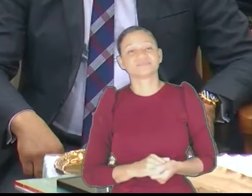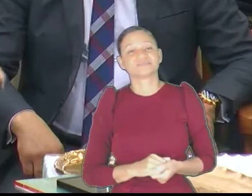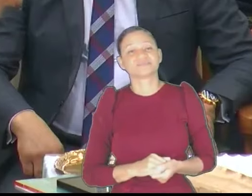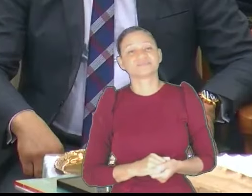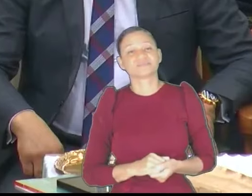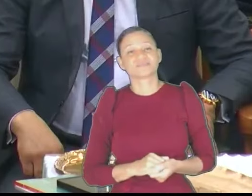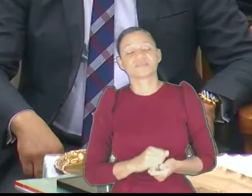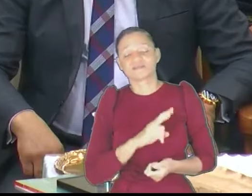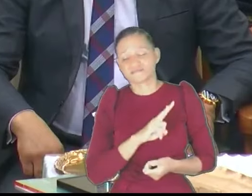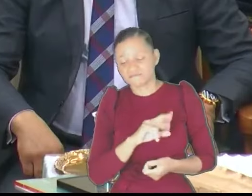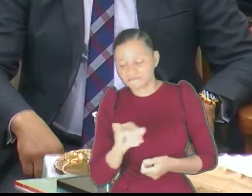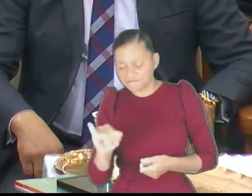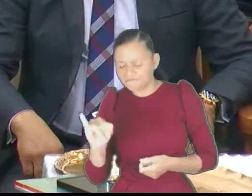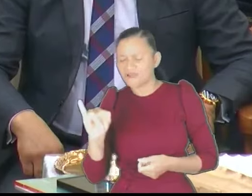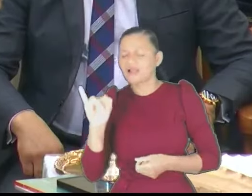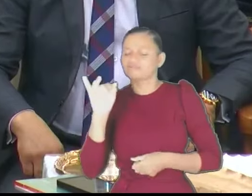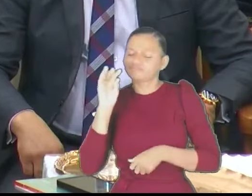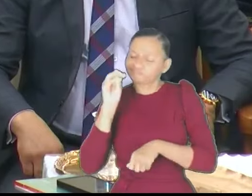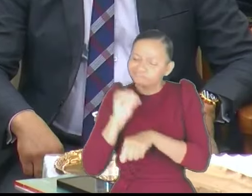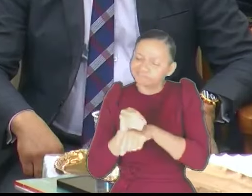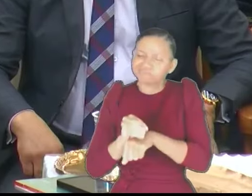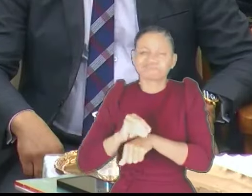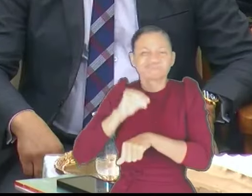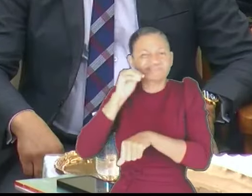ele vai provendo